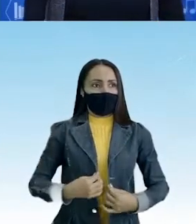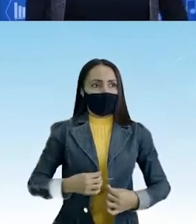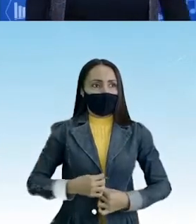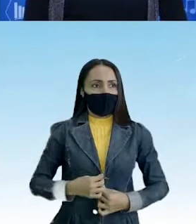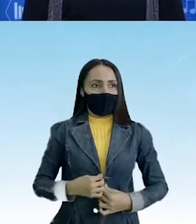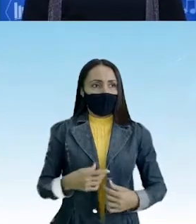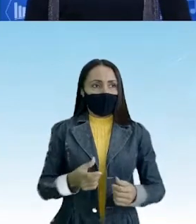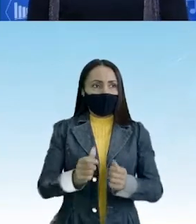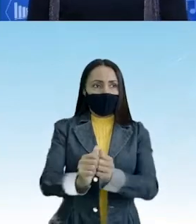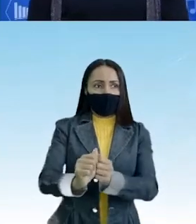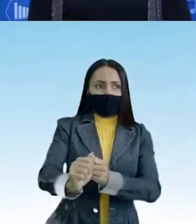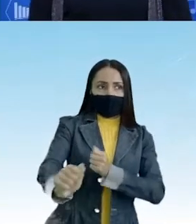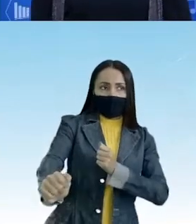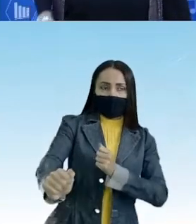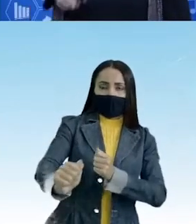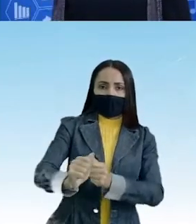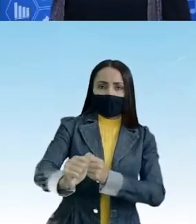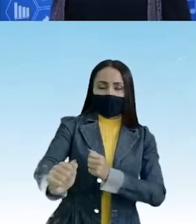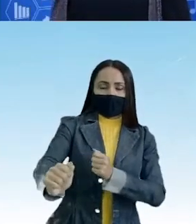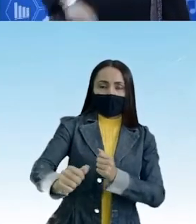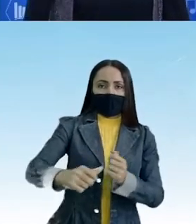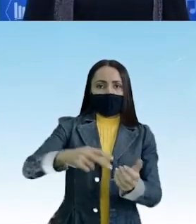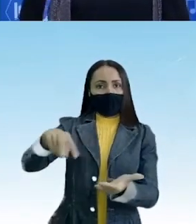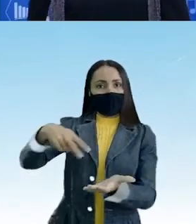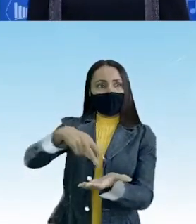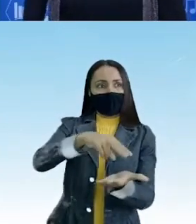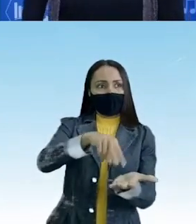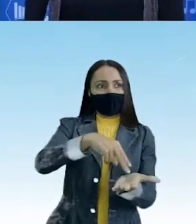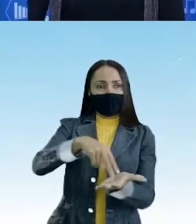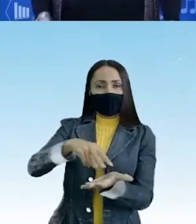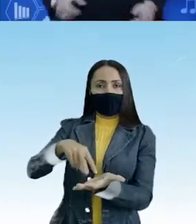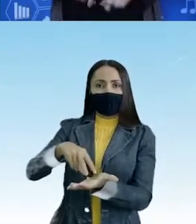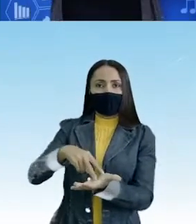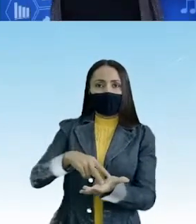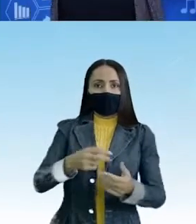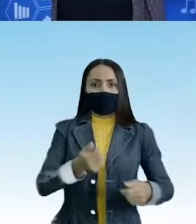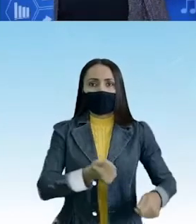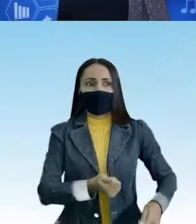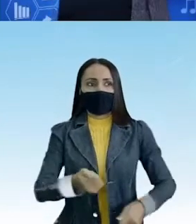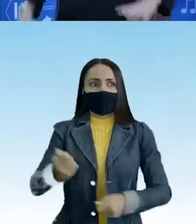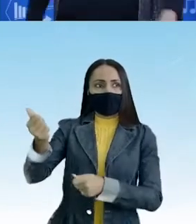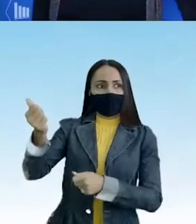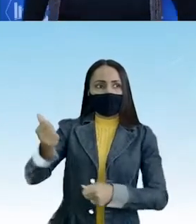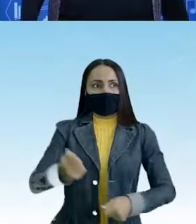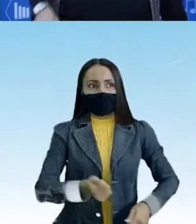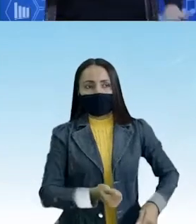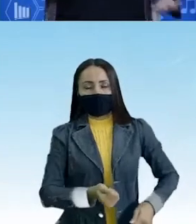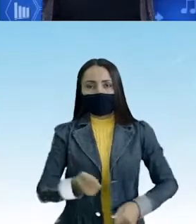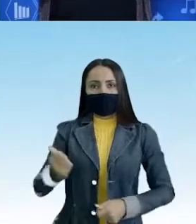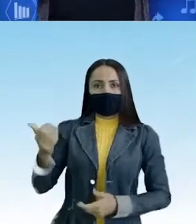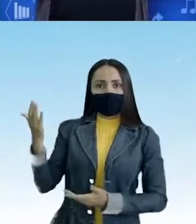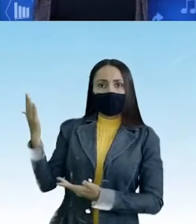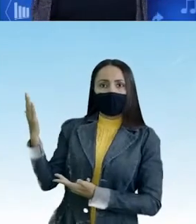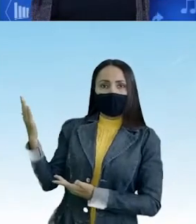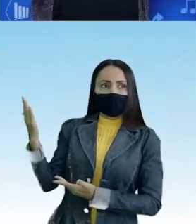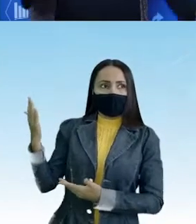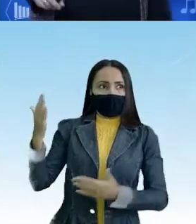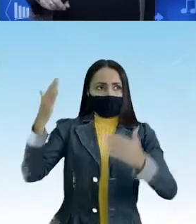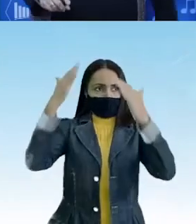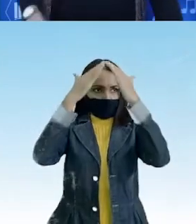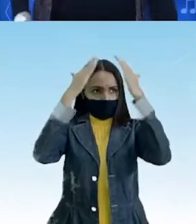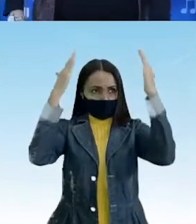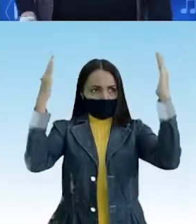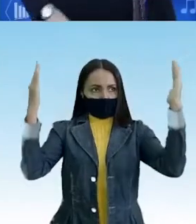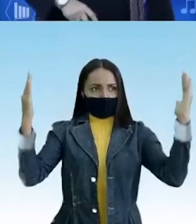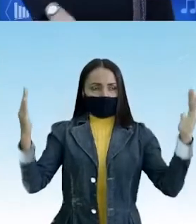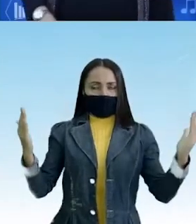flecha, a dança, caboclinho aí, com o seu arco, olha como eu dançava, lá na minha mocidade